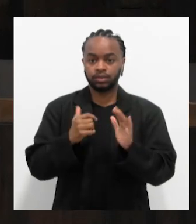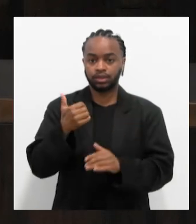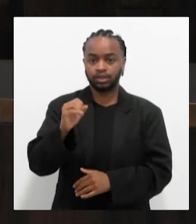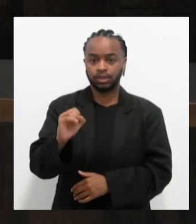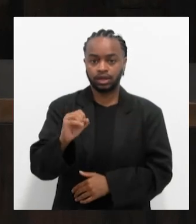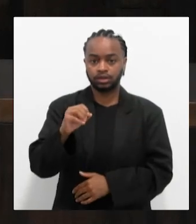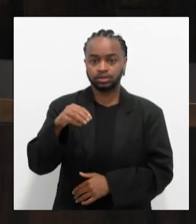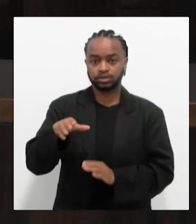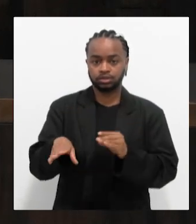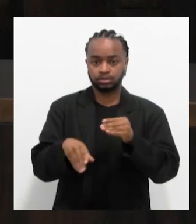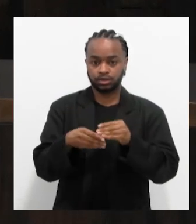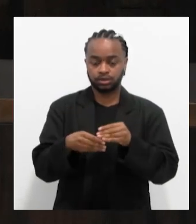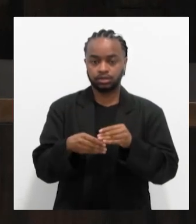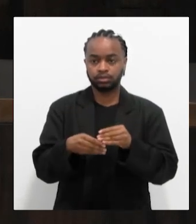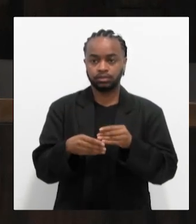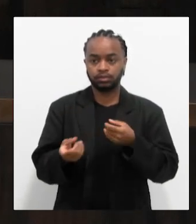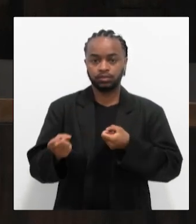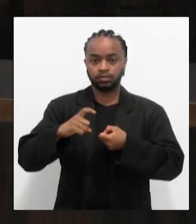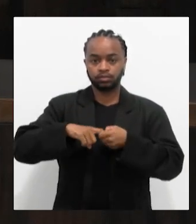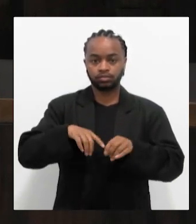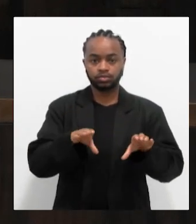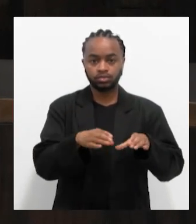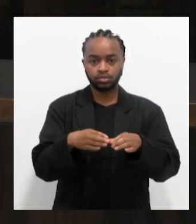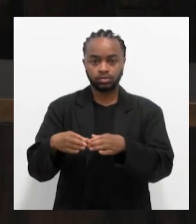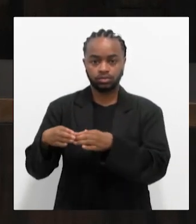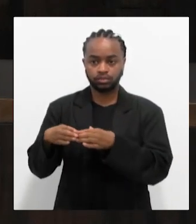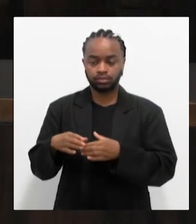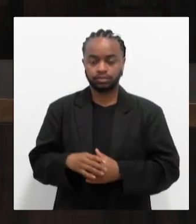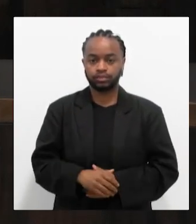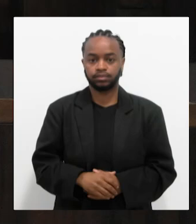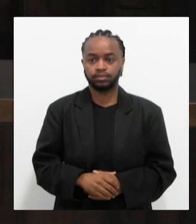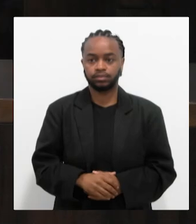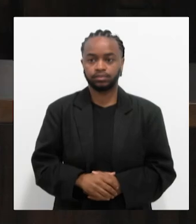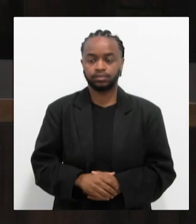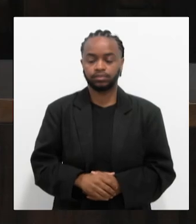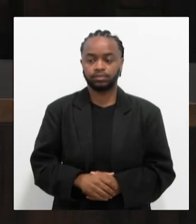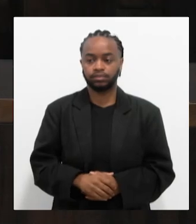10 emendas e retorna às comissões.